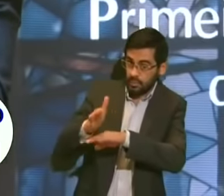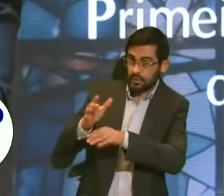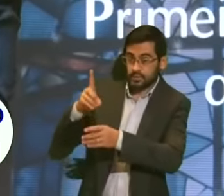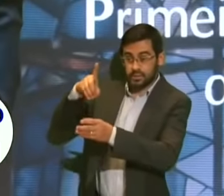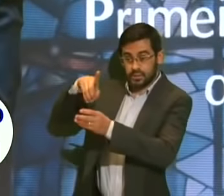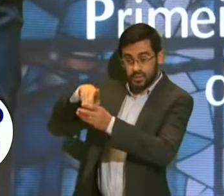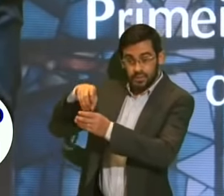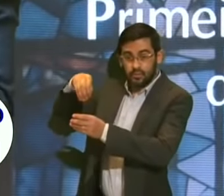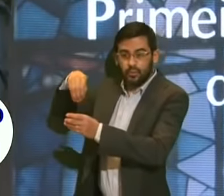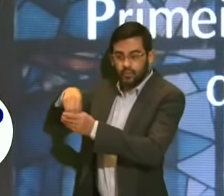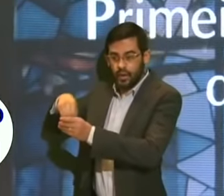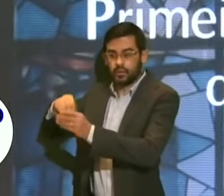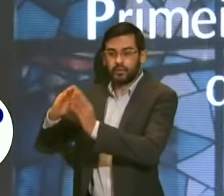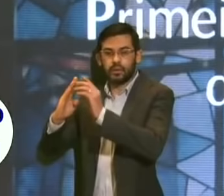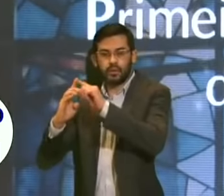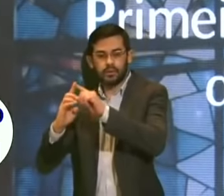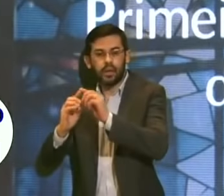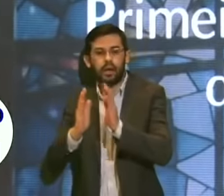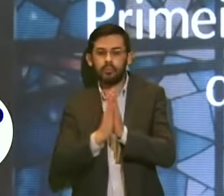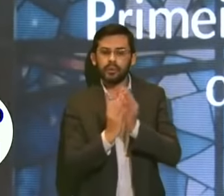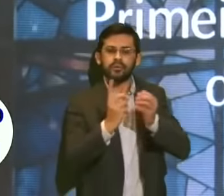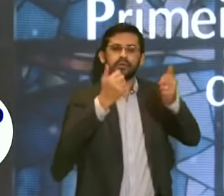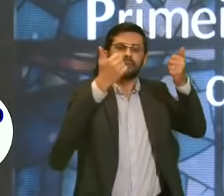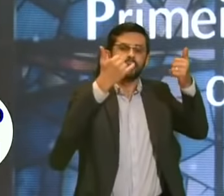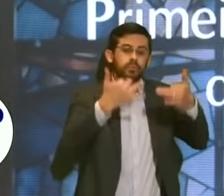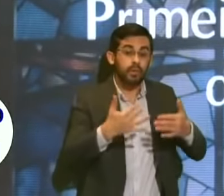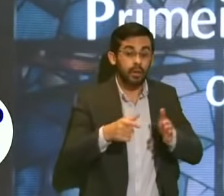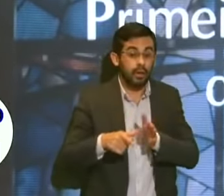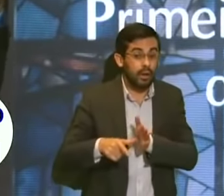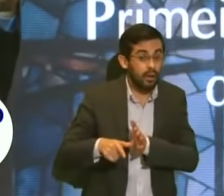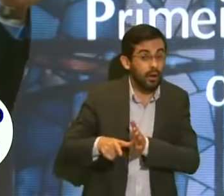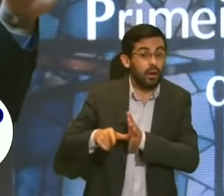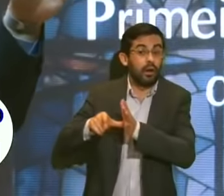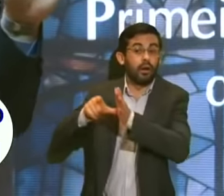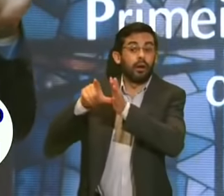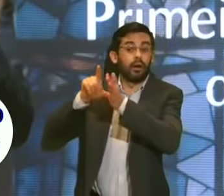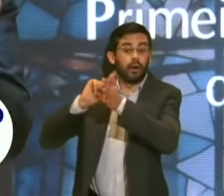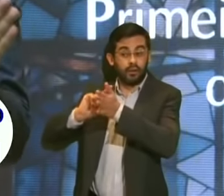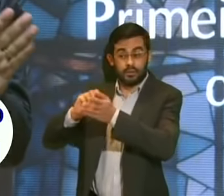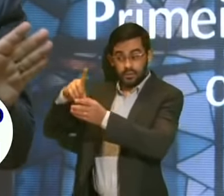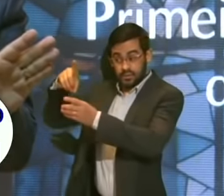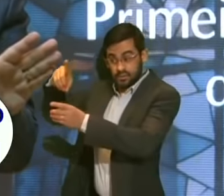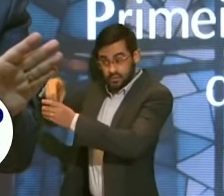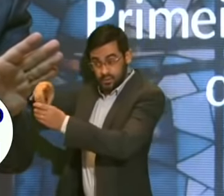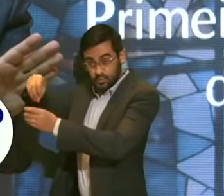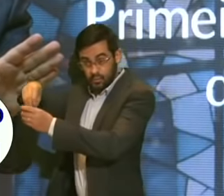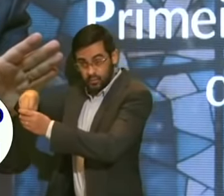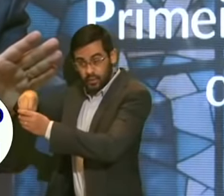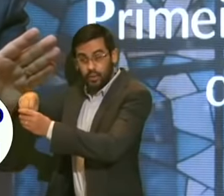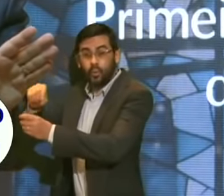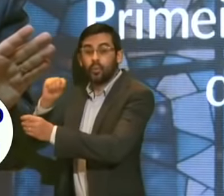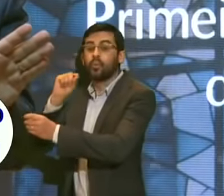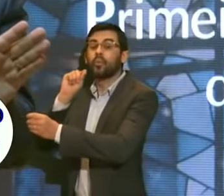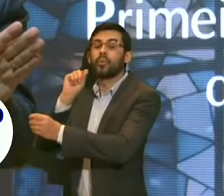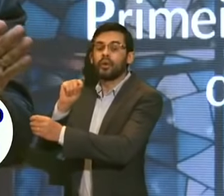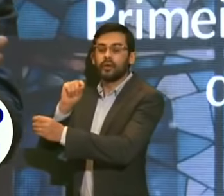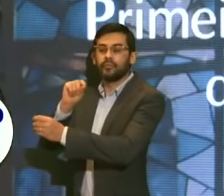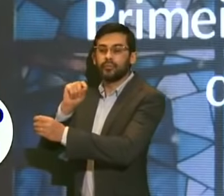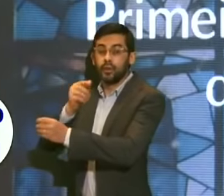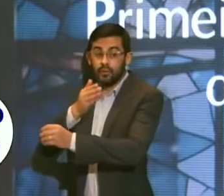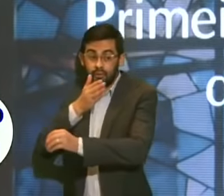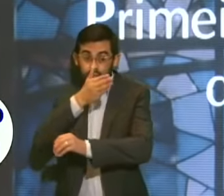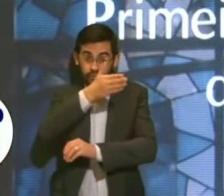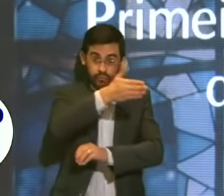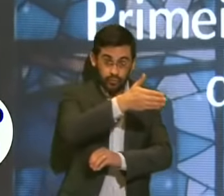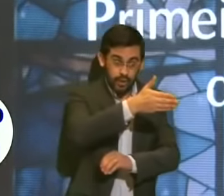teu dízimo, a tua oferta, a Bíblia diz assim, ó, antes de entregar a tua oferta, vai